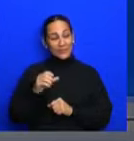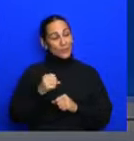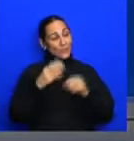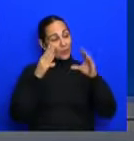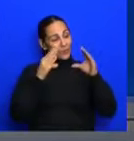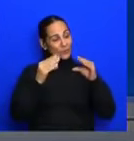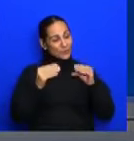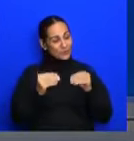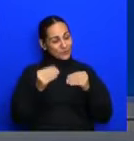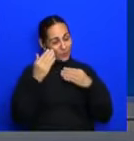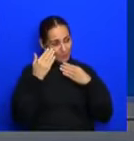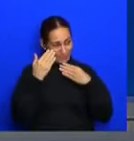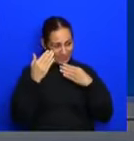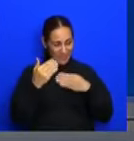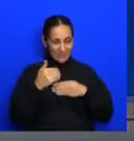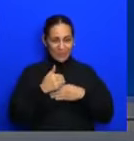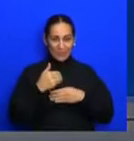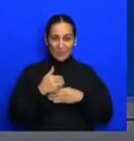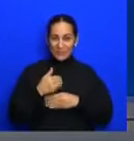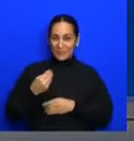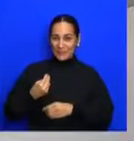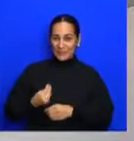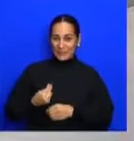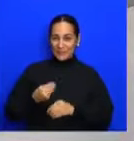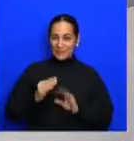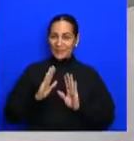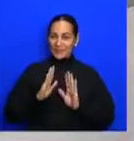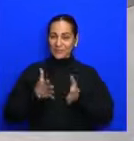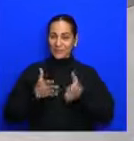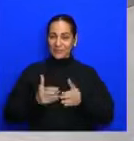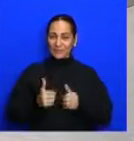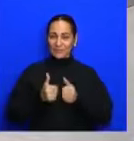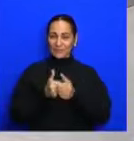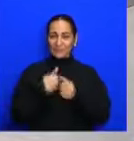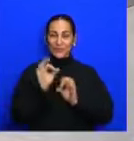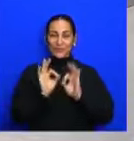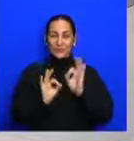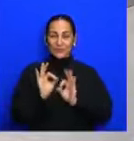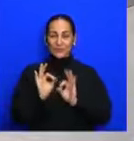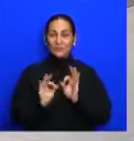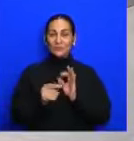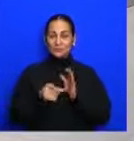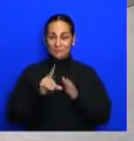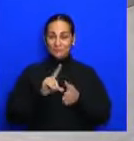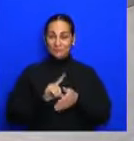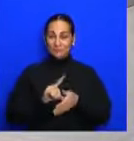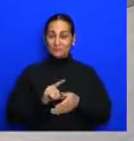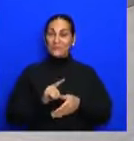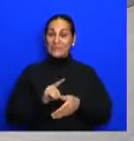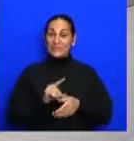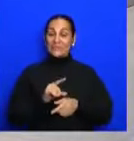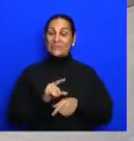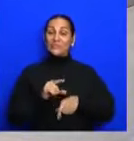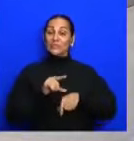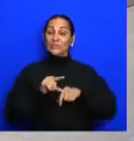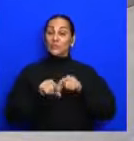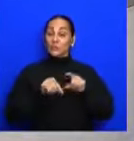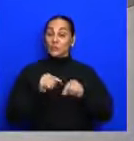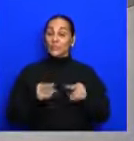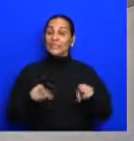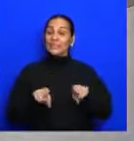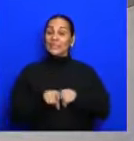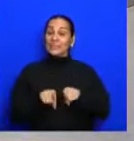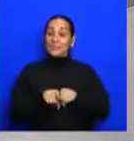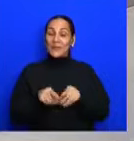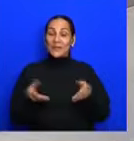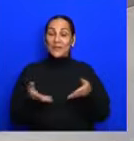Boa noite. Boa noite. Obrigada pela presença. Elas acompanharam de pertinho todos os procedimentos prévios que antecedem o sorteio e agora